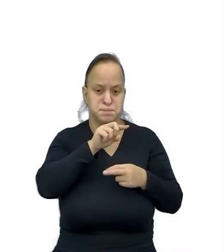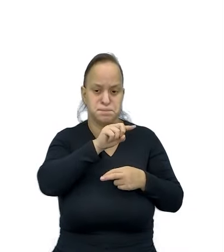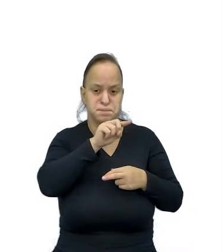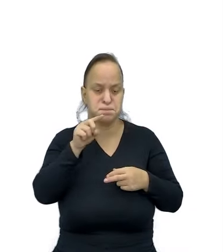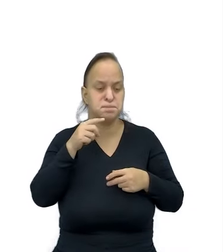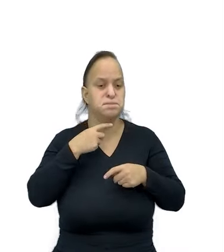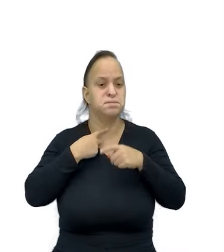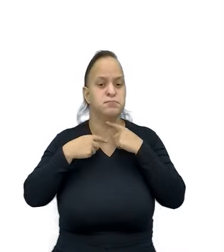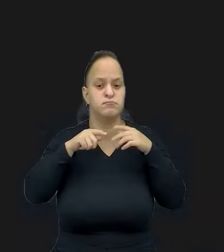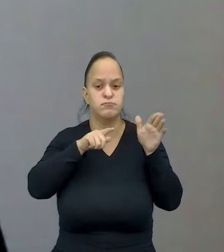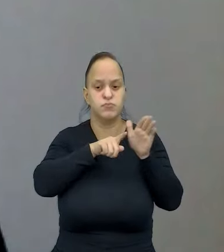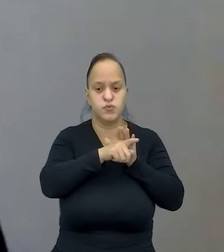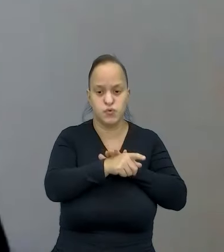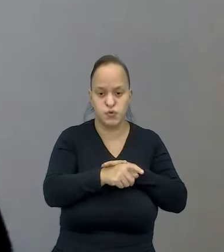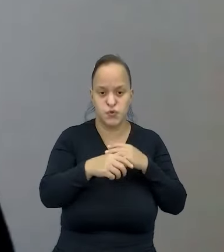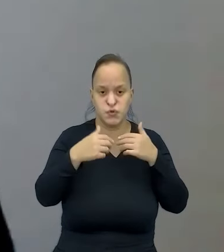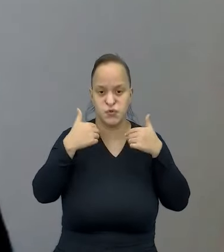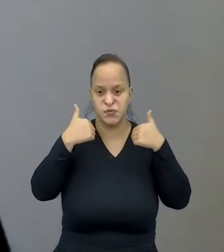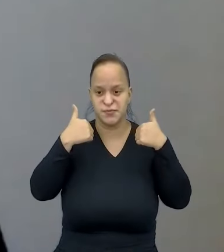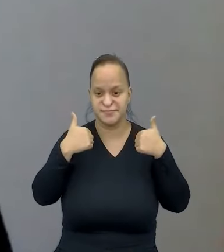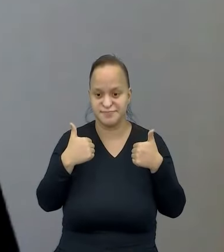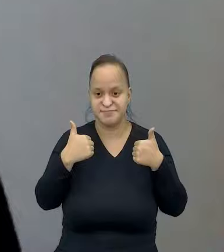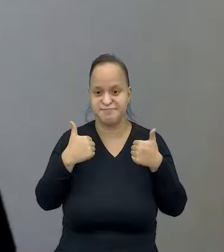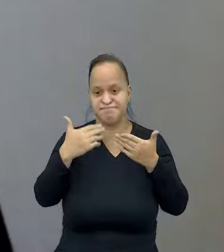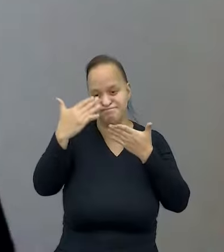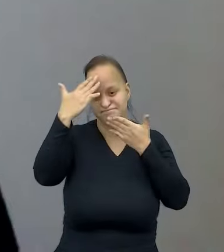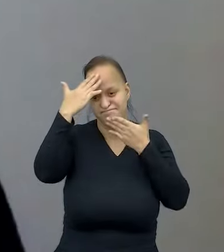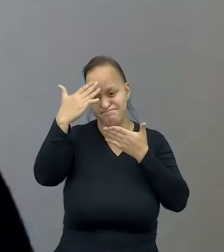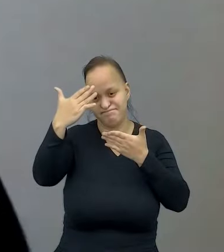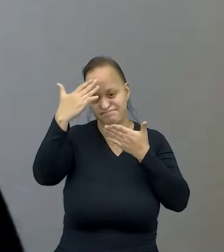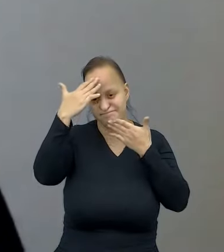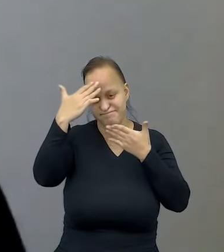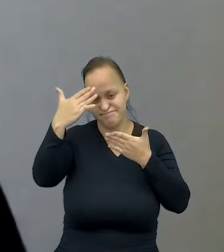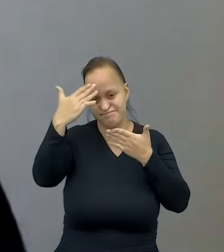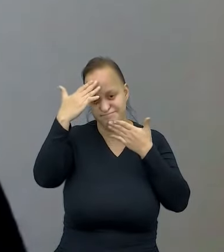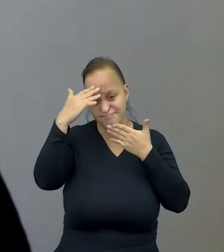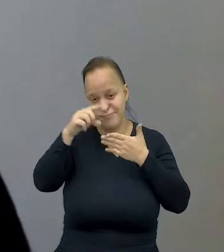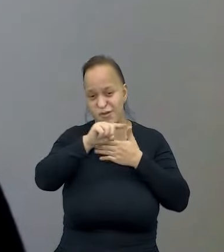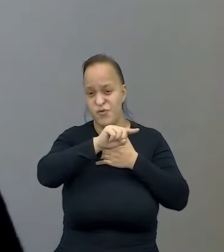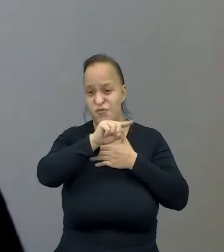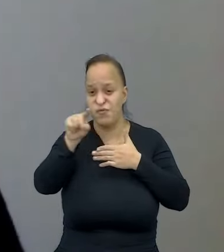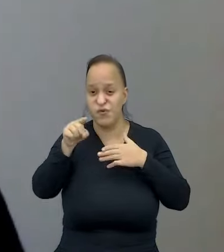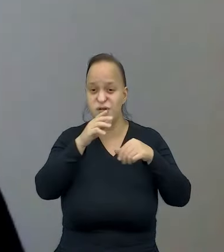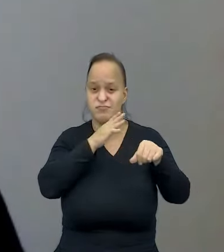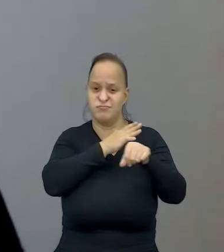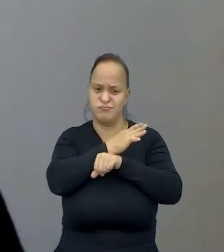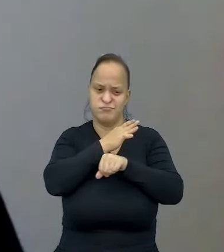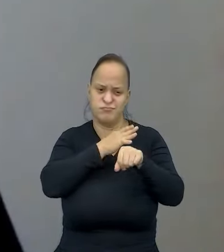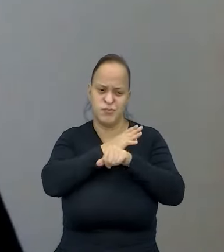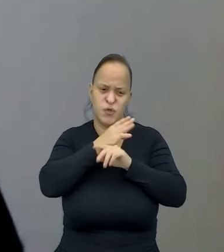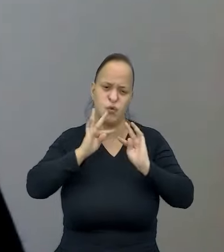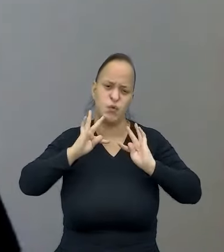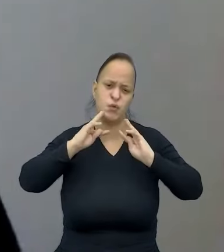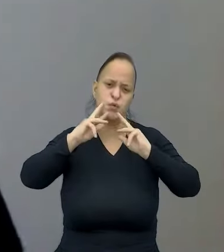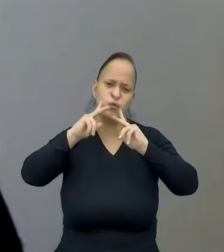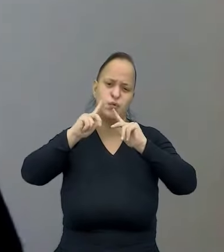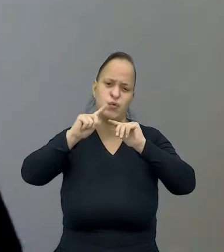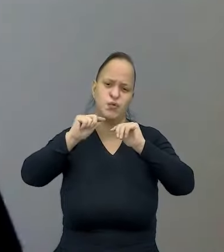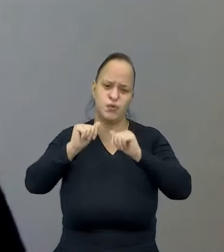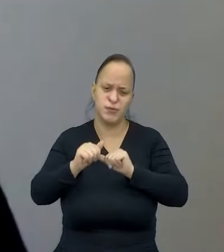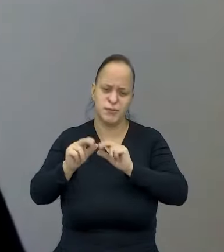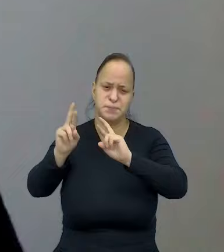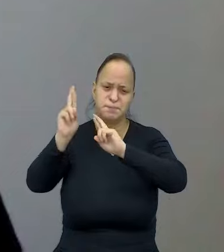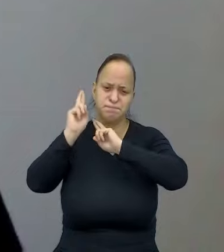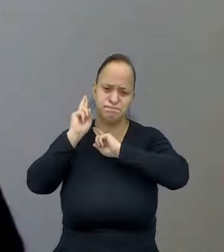se aprofundar, certo? Eu já agradeço, então, a participação de todos vocês aqui junto comigo, tá? Espero que